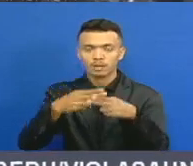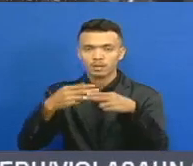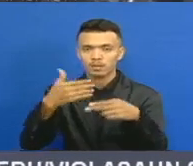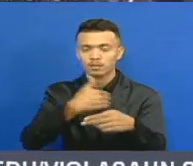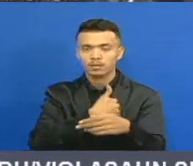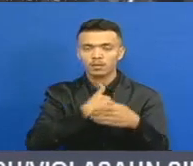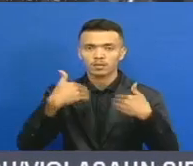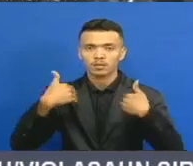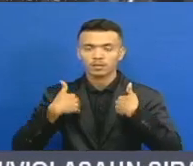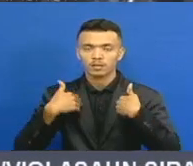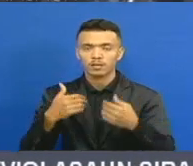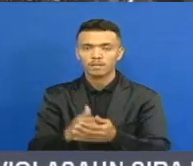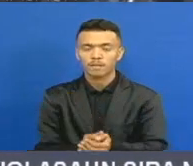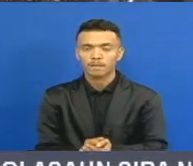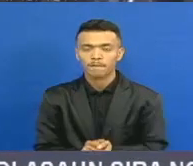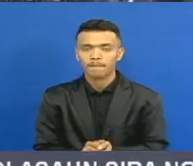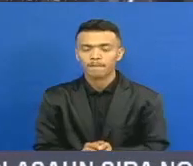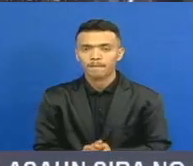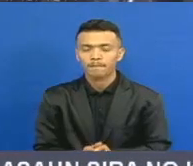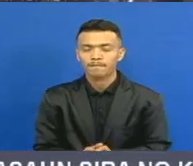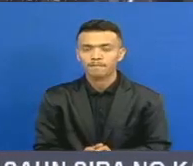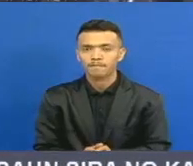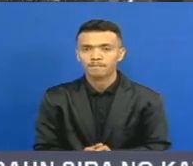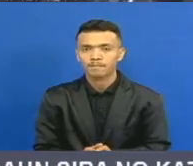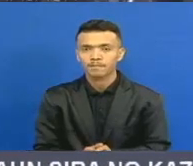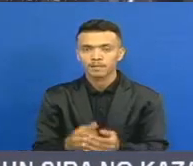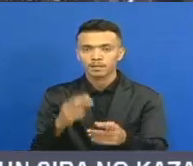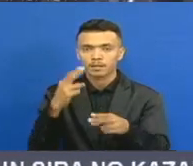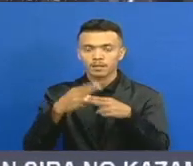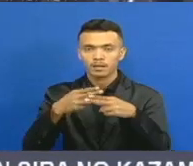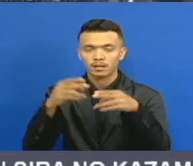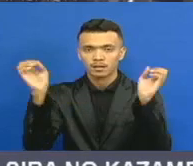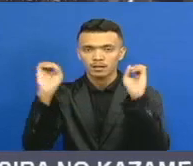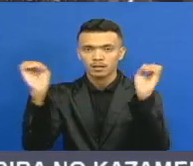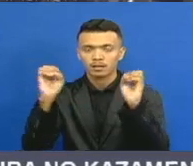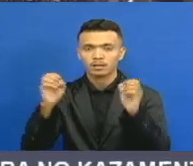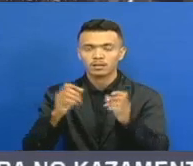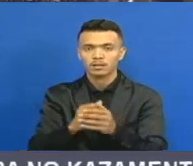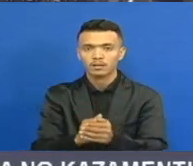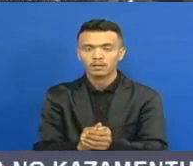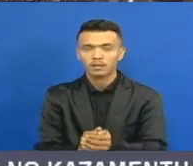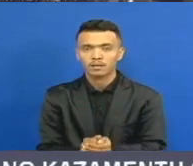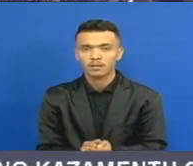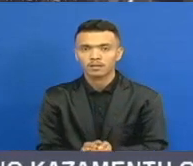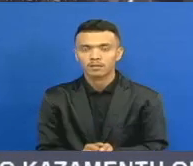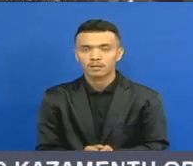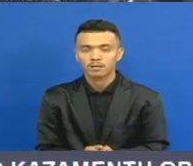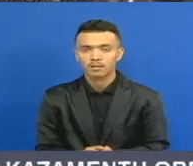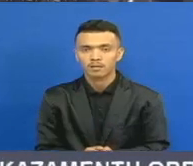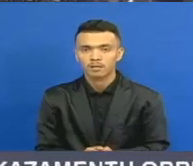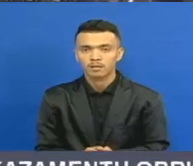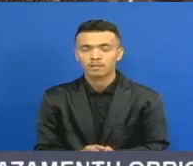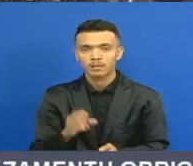agora lá tendo. Tô agora na companhia de Macar, lá tendo. Nada se dá como é, porque a população se faz essa começa a ter água bebida, ter água bebida, a